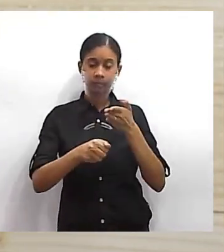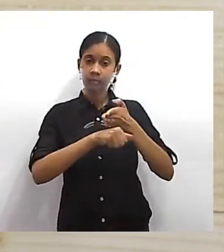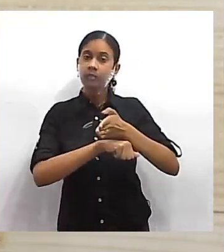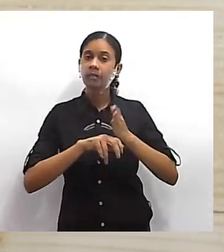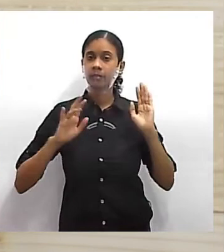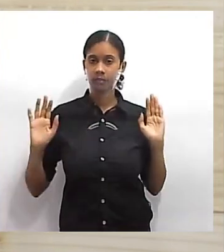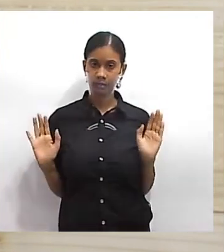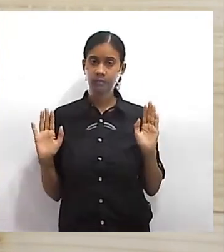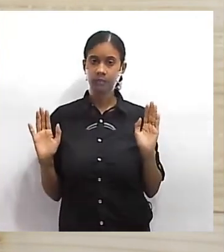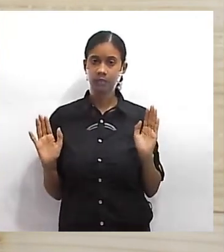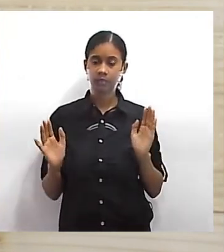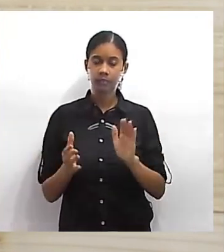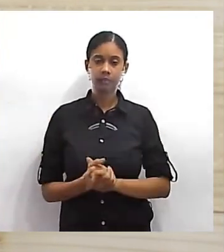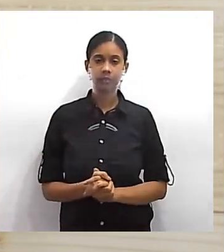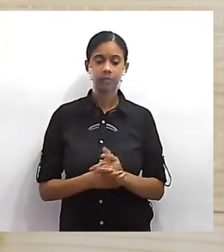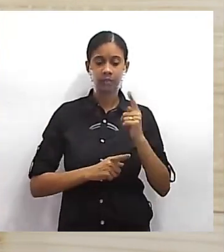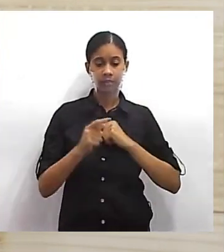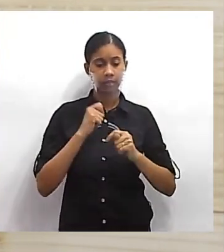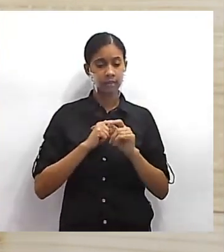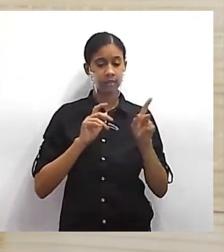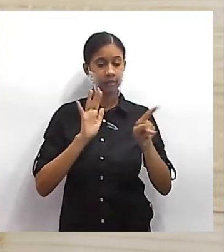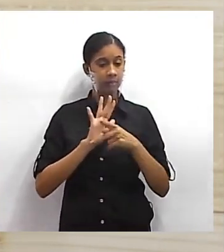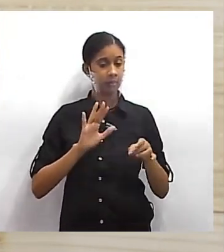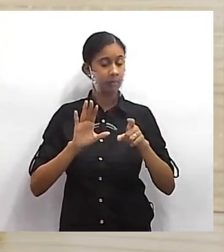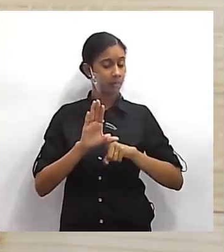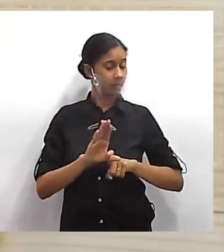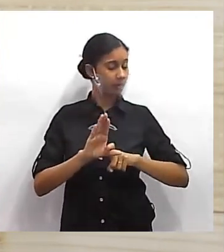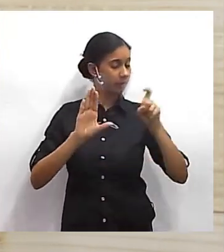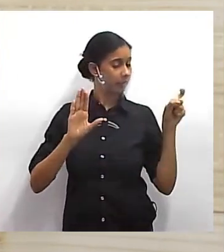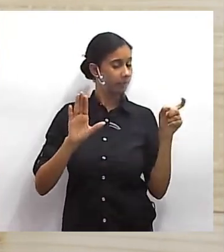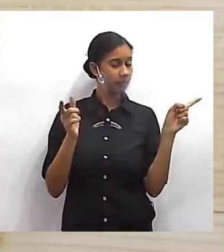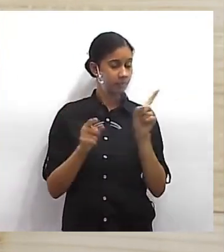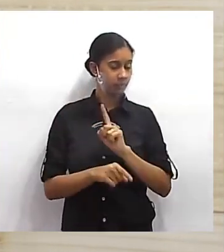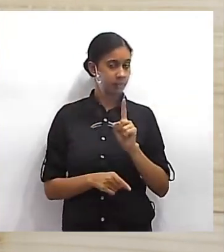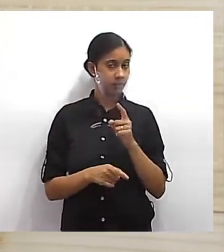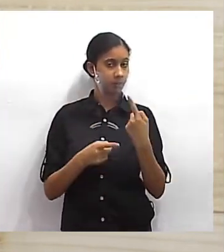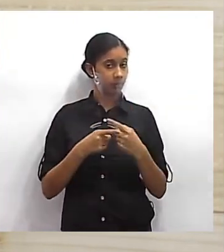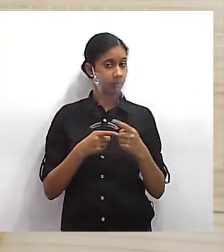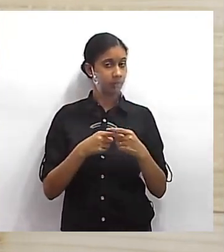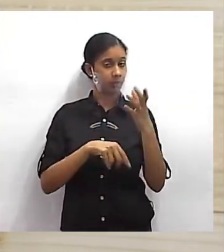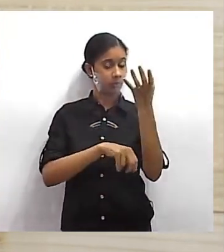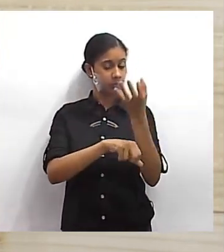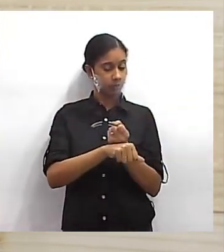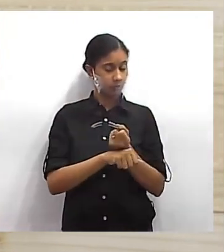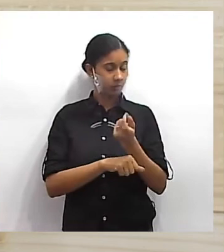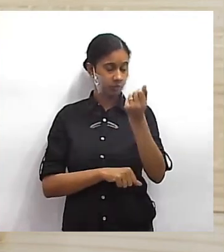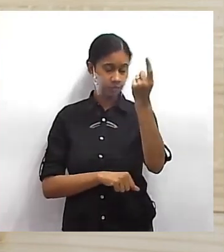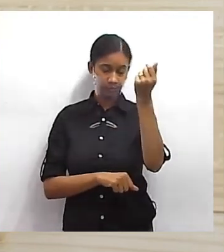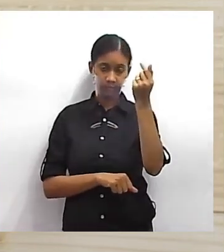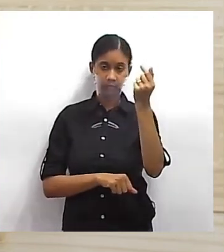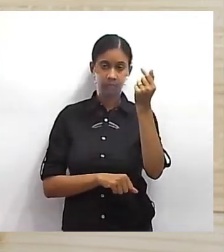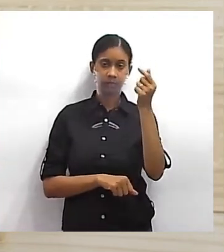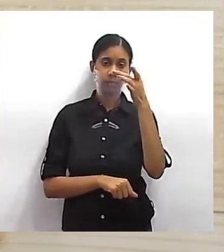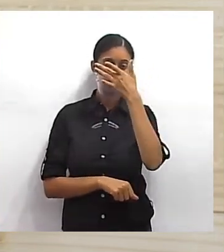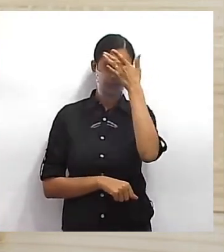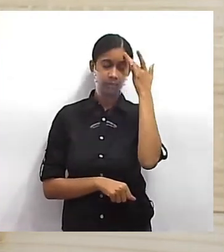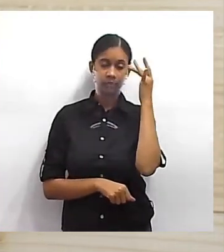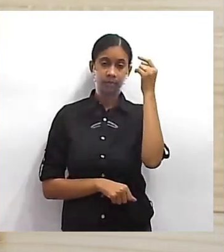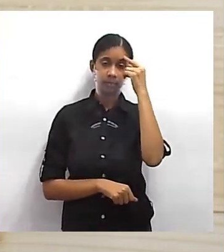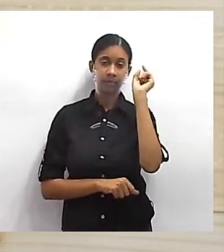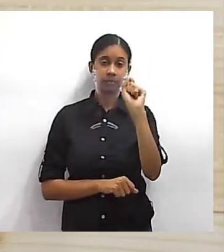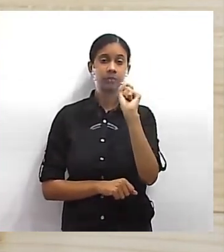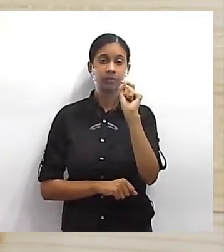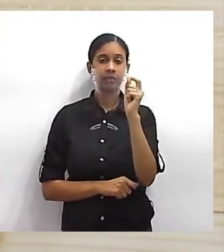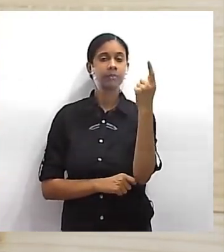pode se autorregular, porque, como eu disse, no modo de produção capitalista, a economia visa tão somente o lucro.